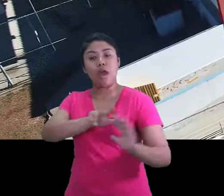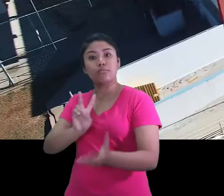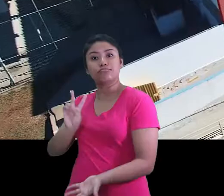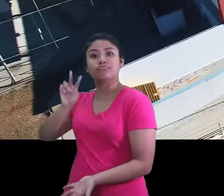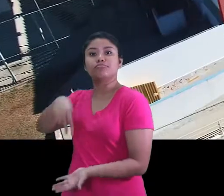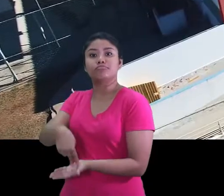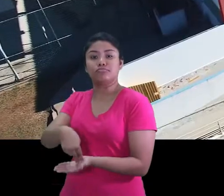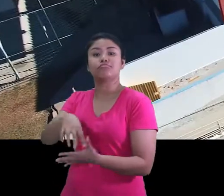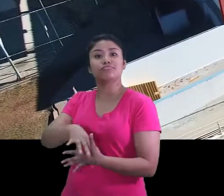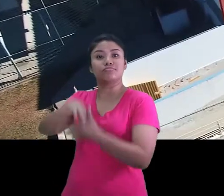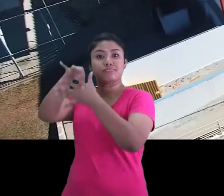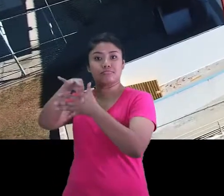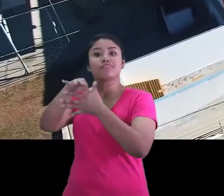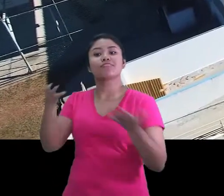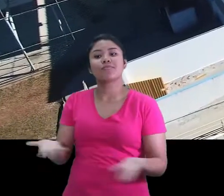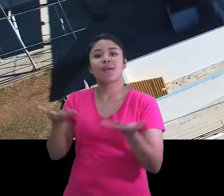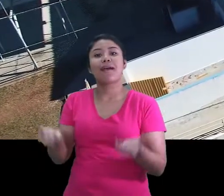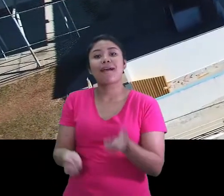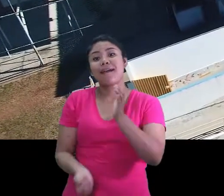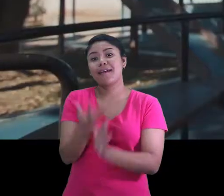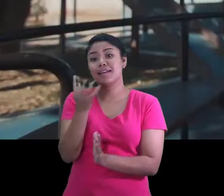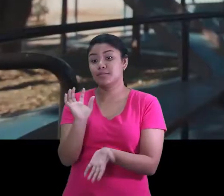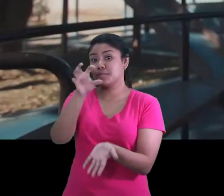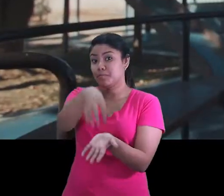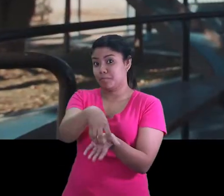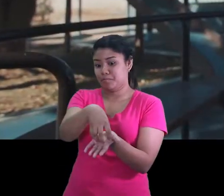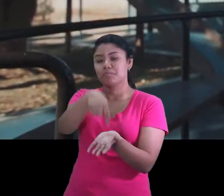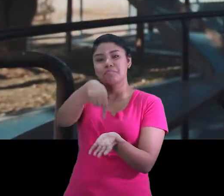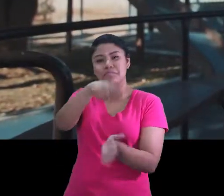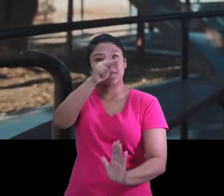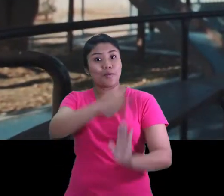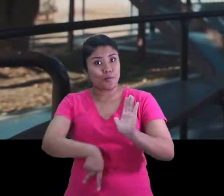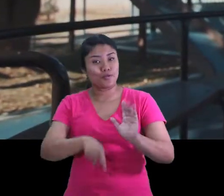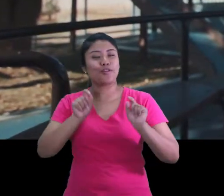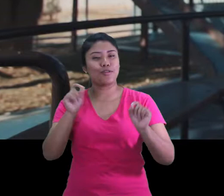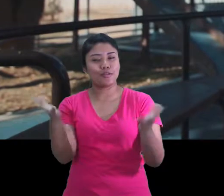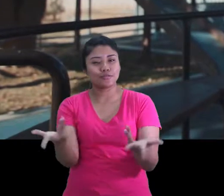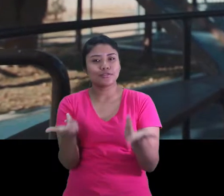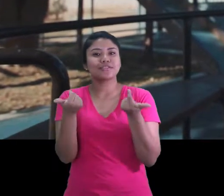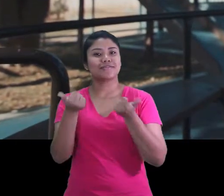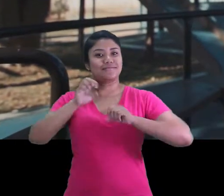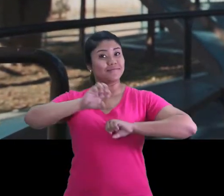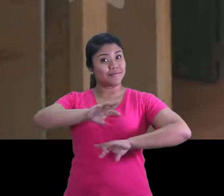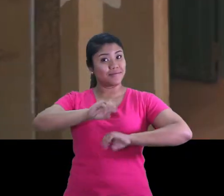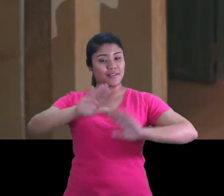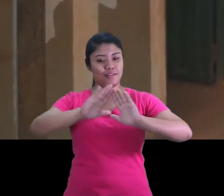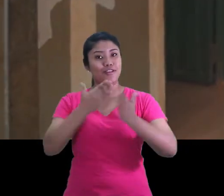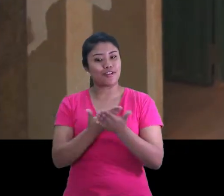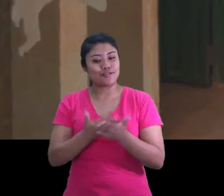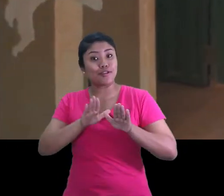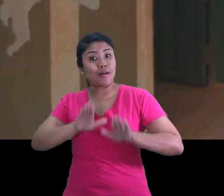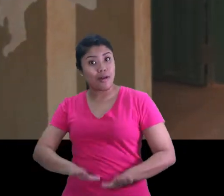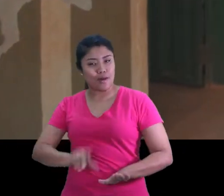papel de protagonistas motivou a criação do Territoriar. O projeto busca promover a qualidade da